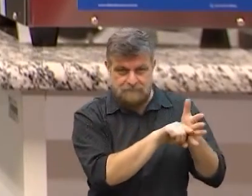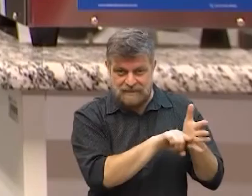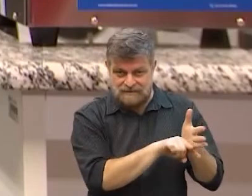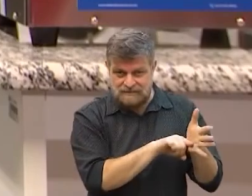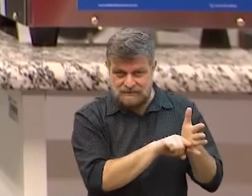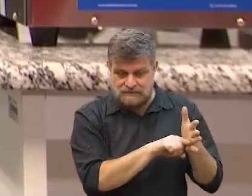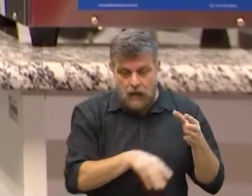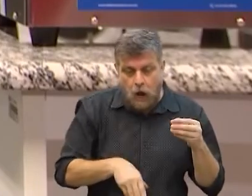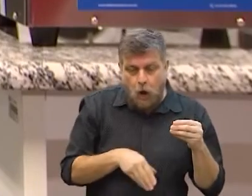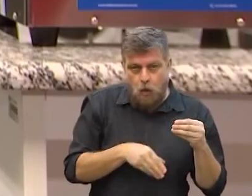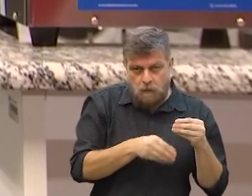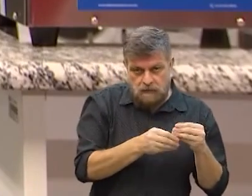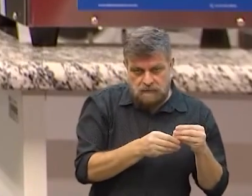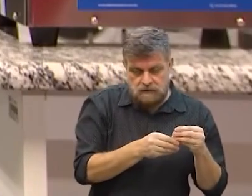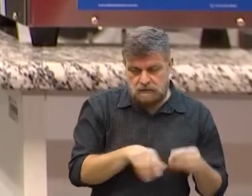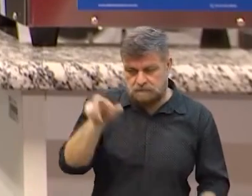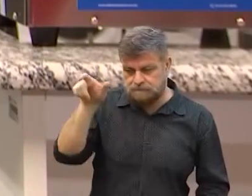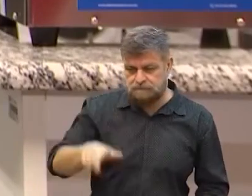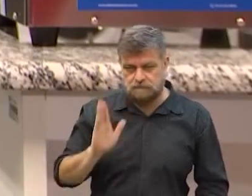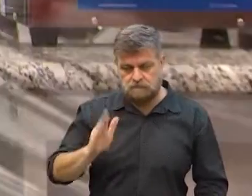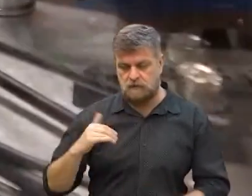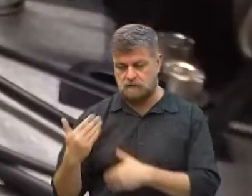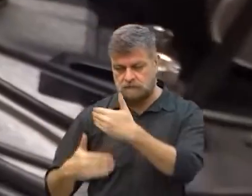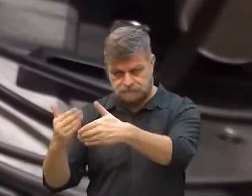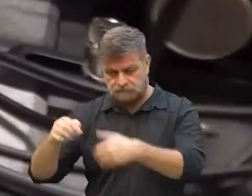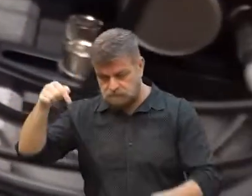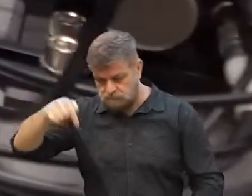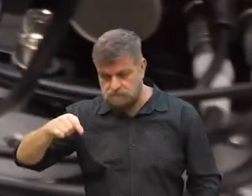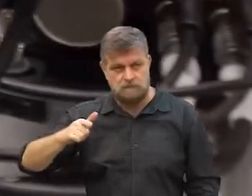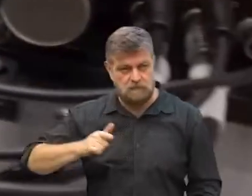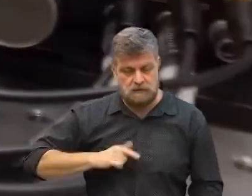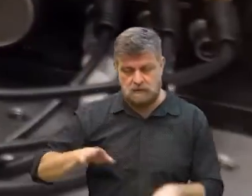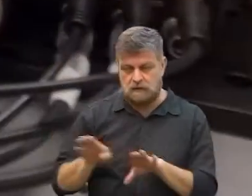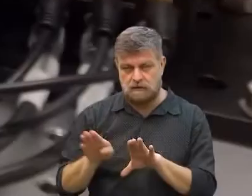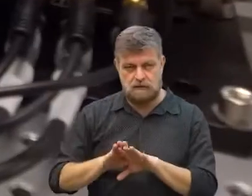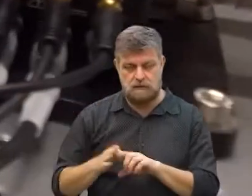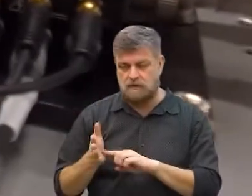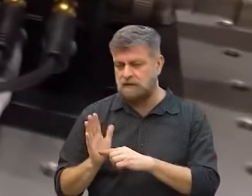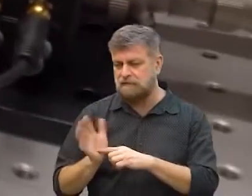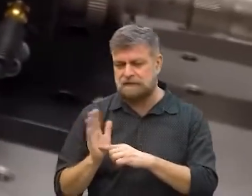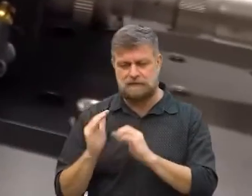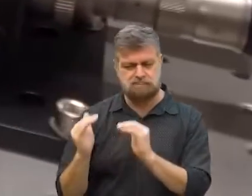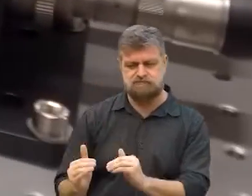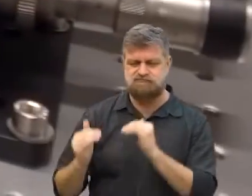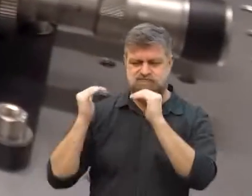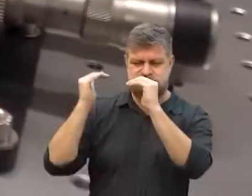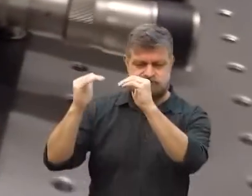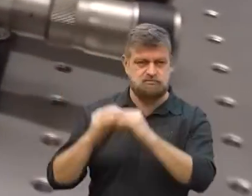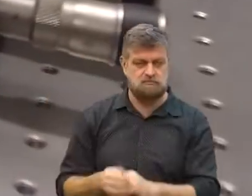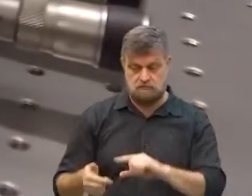são complementares a que eles já desenvolvem aqui, porque nós temos aqui também equipamento de alta e última